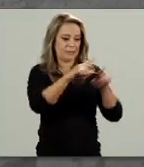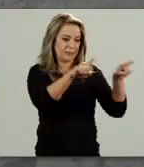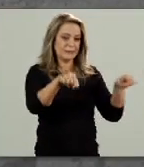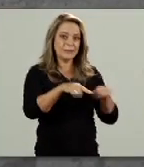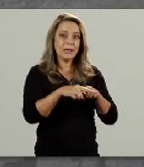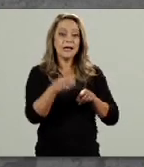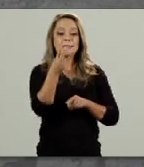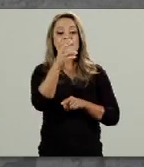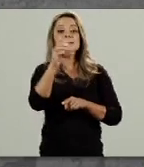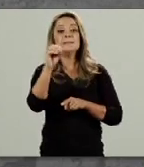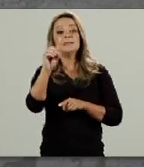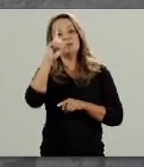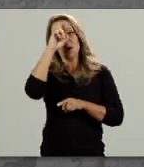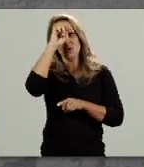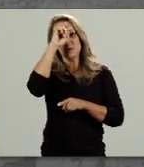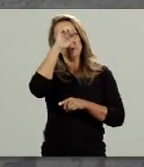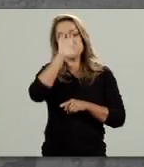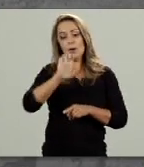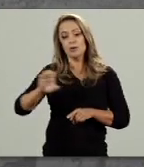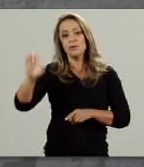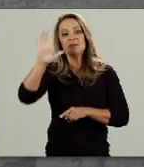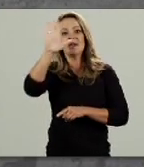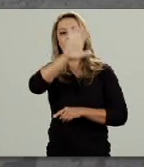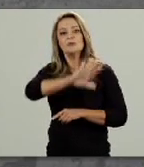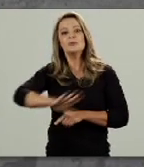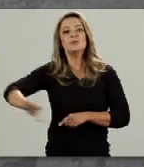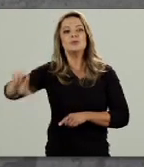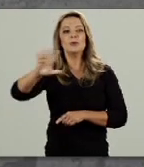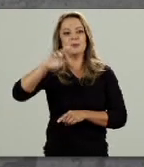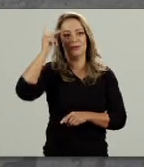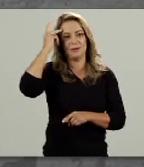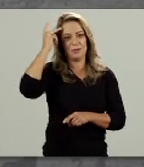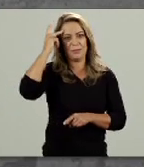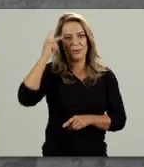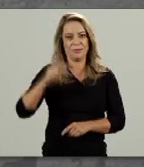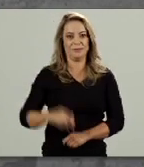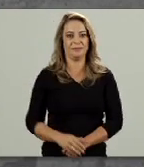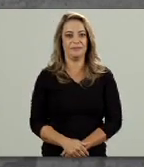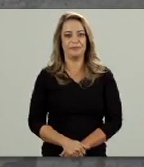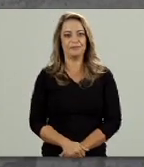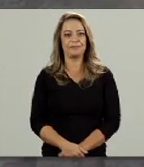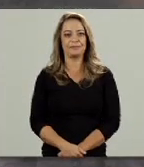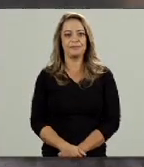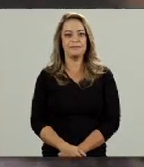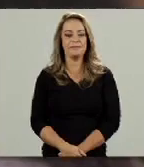60 classes são instaladas em 30 hospitais no estado de São Paulo inteiro.